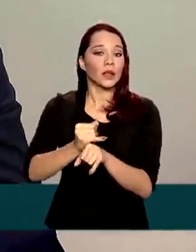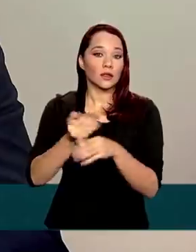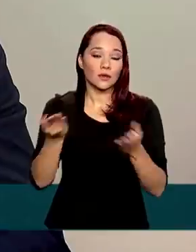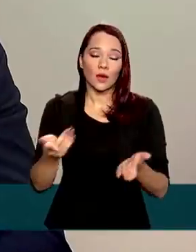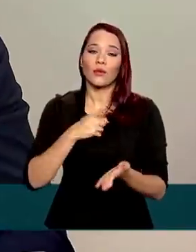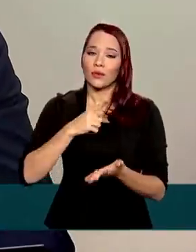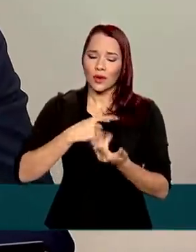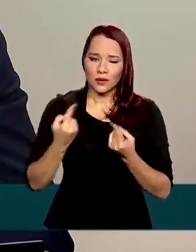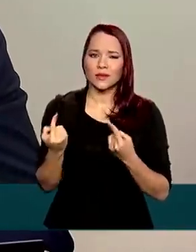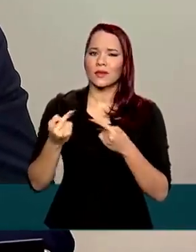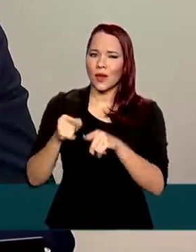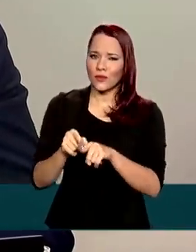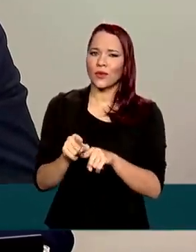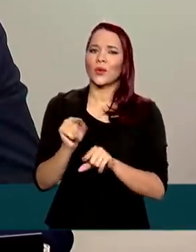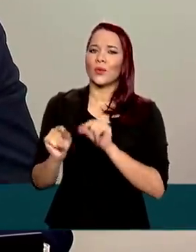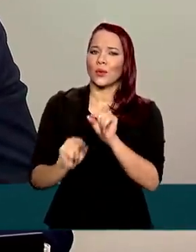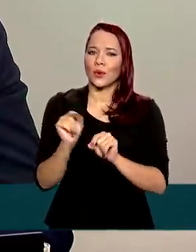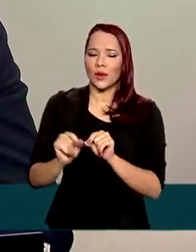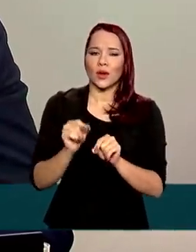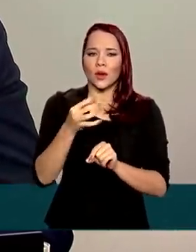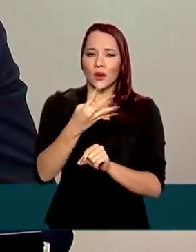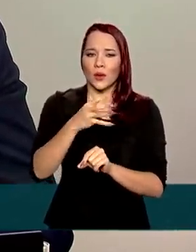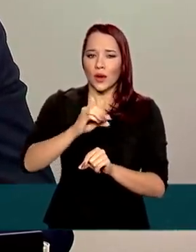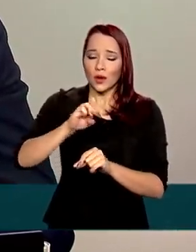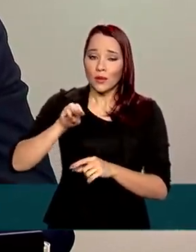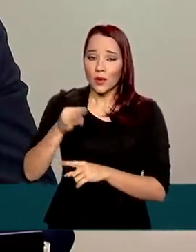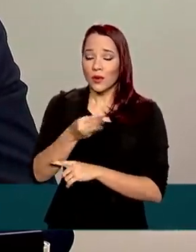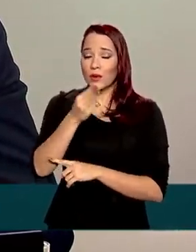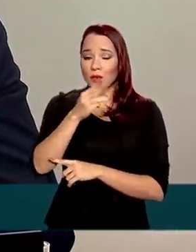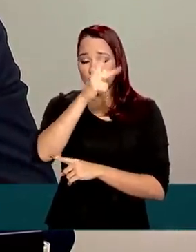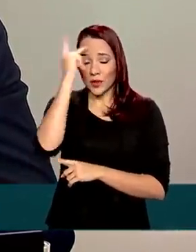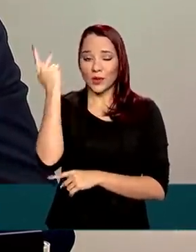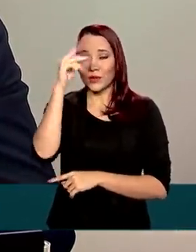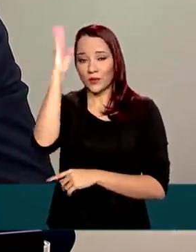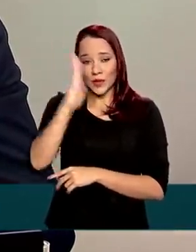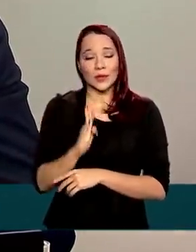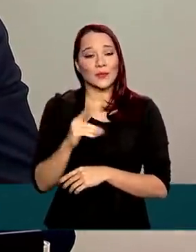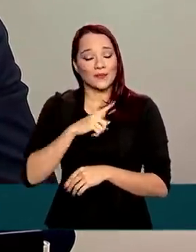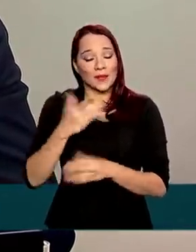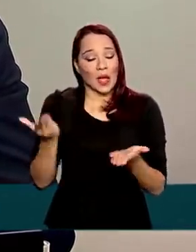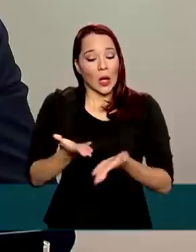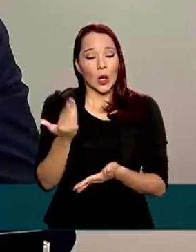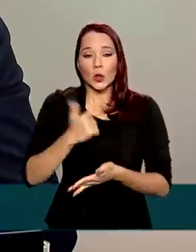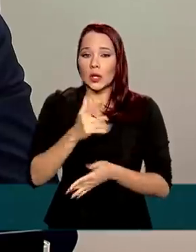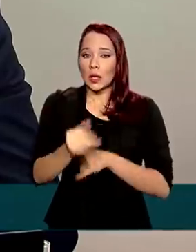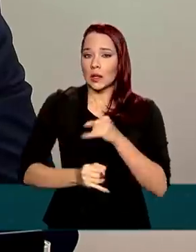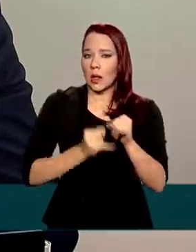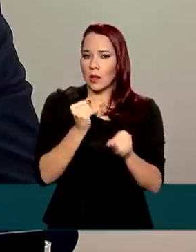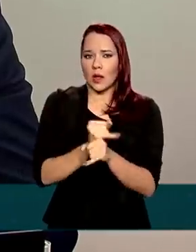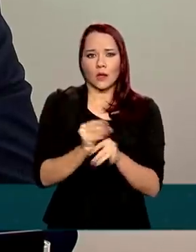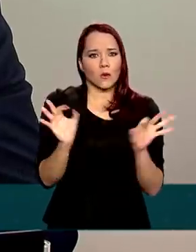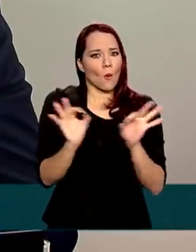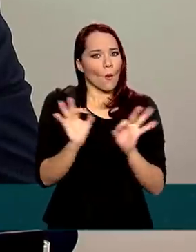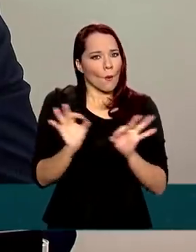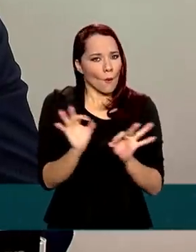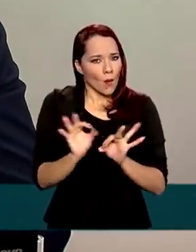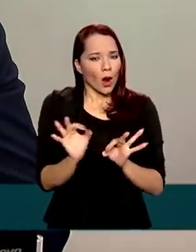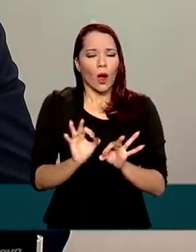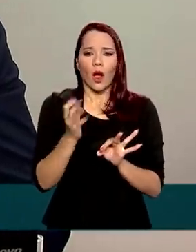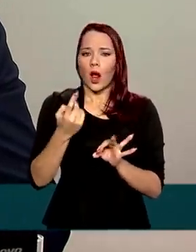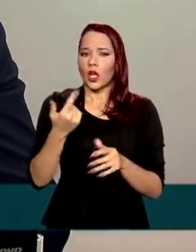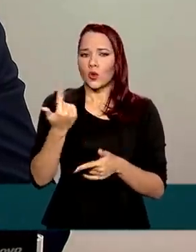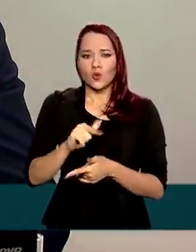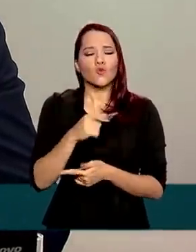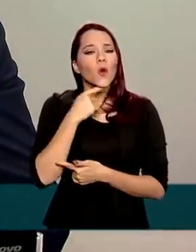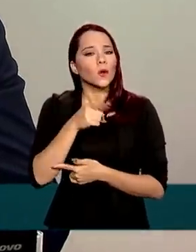temos um desafio aí de 40 milhões de brasileiros que estão nesse momento sem cobertura, ainda sem